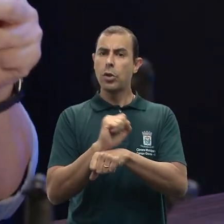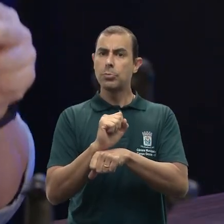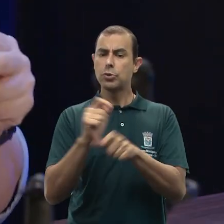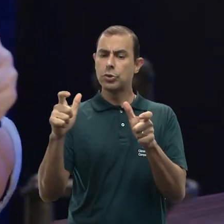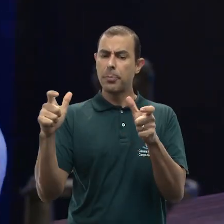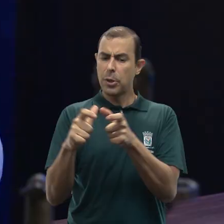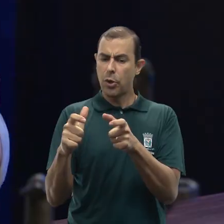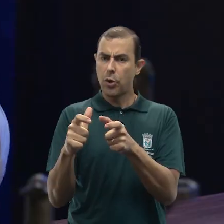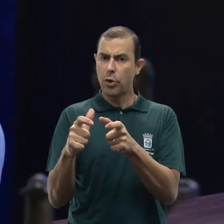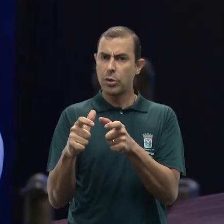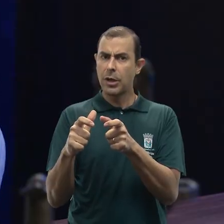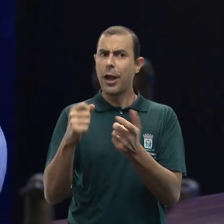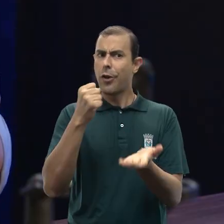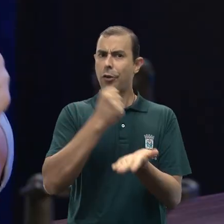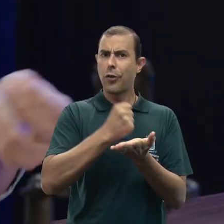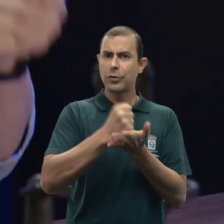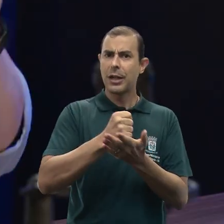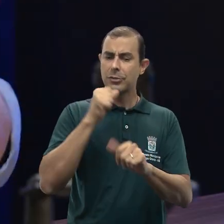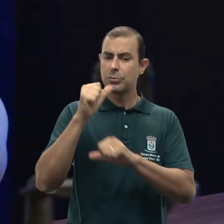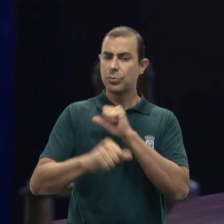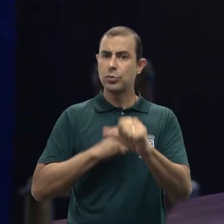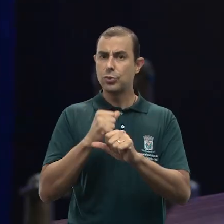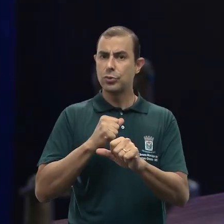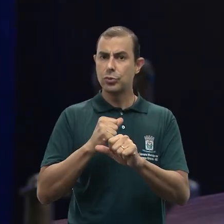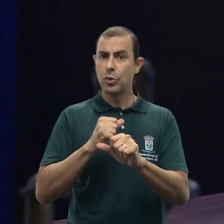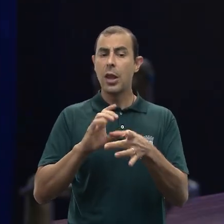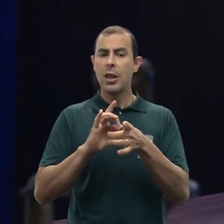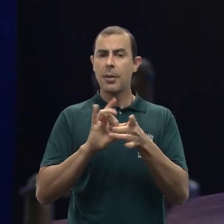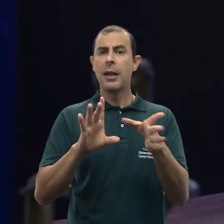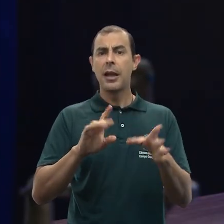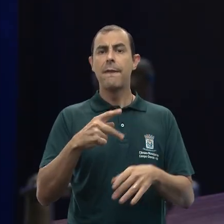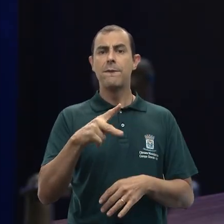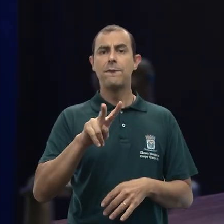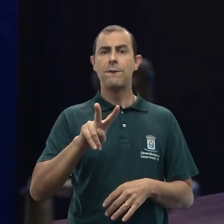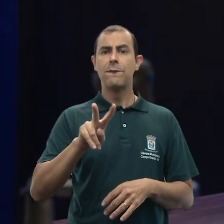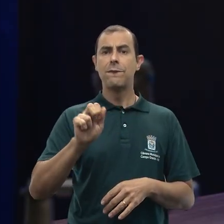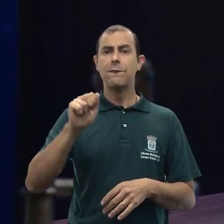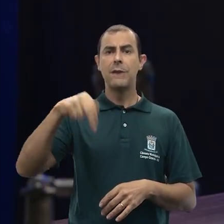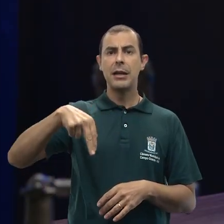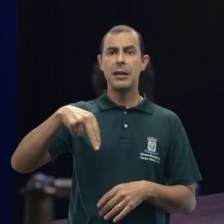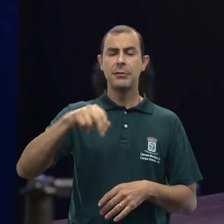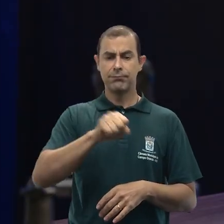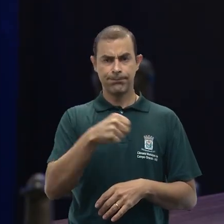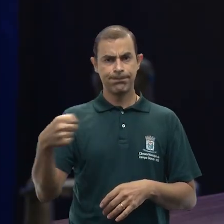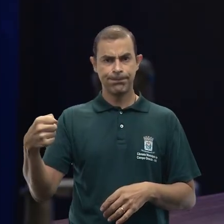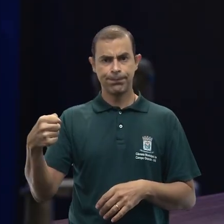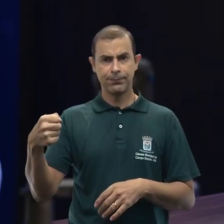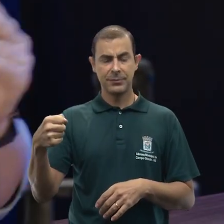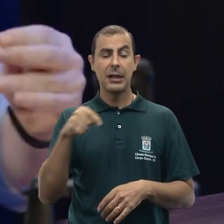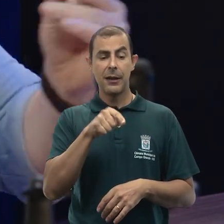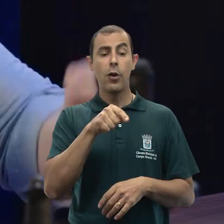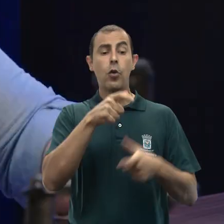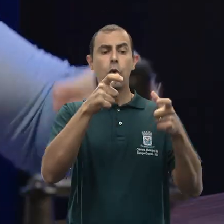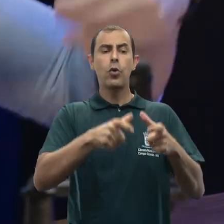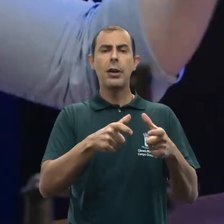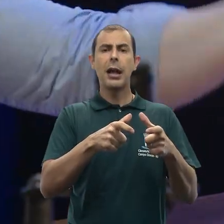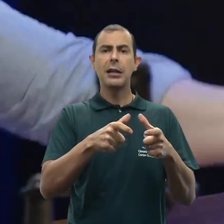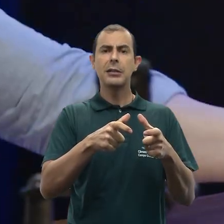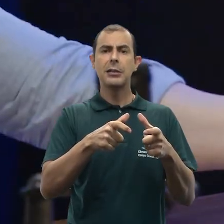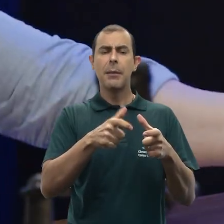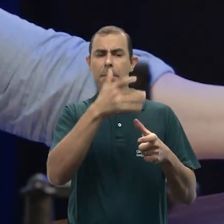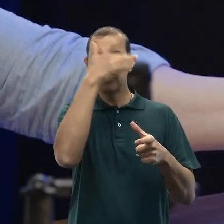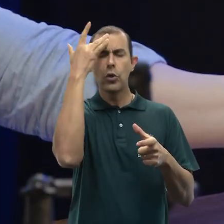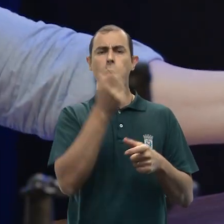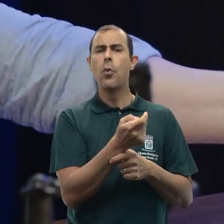você muda o contrato com uma empresa, autoriza colocar uma van com menos capacidade num lugar onde